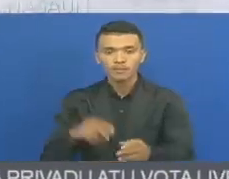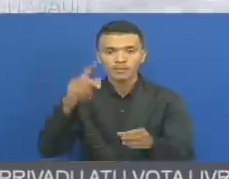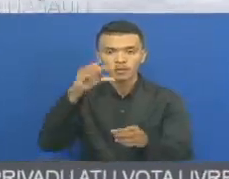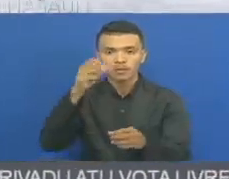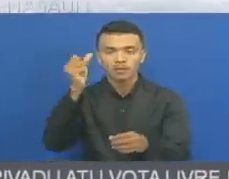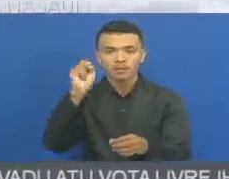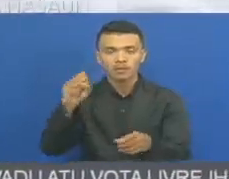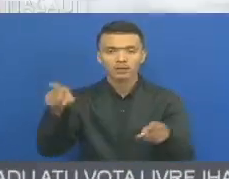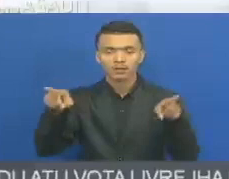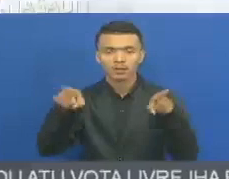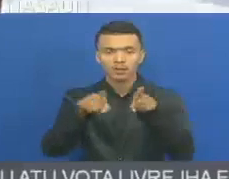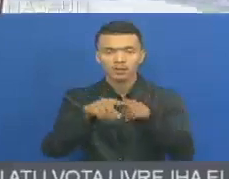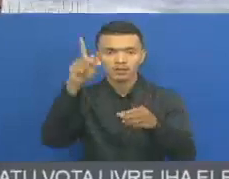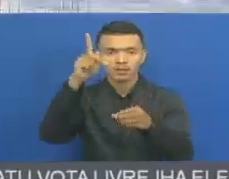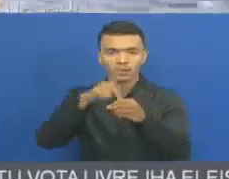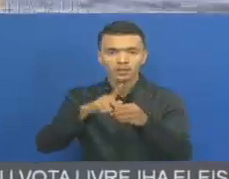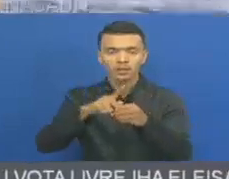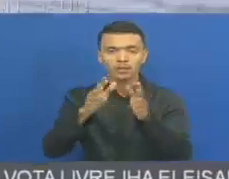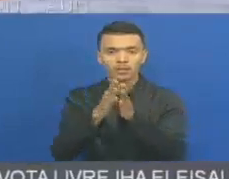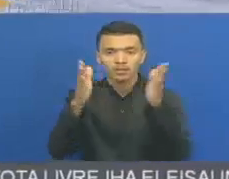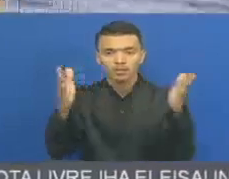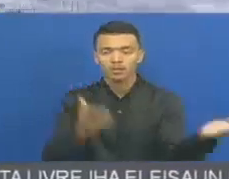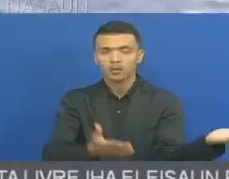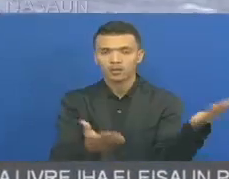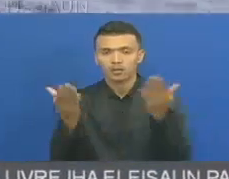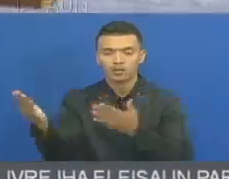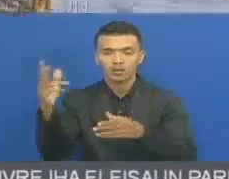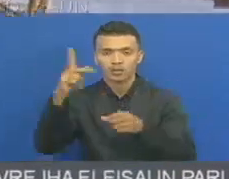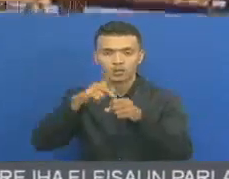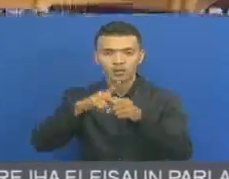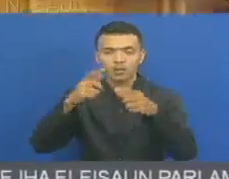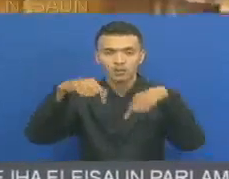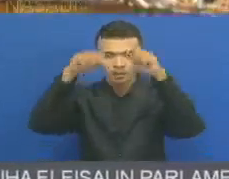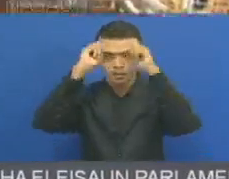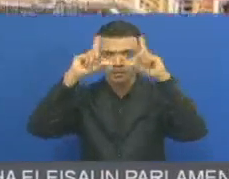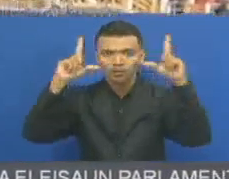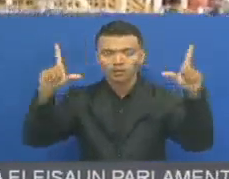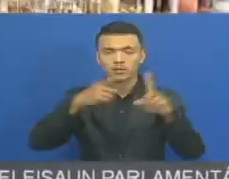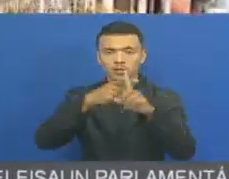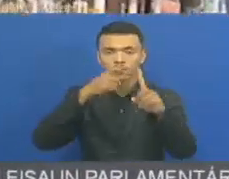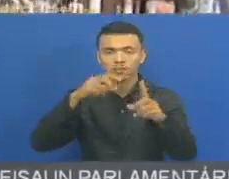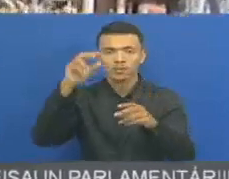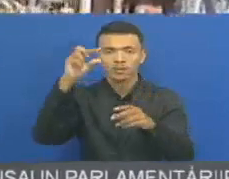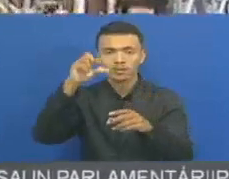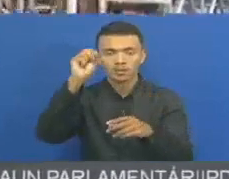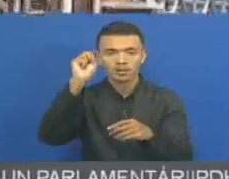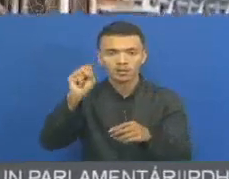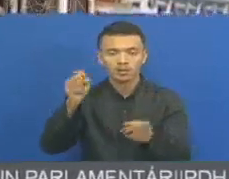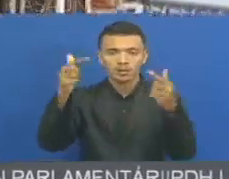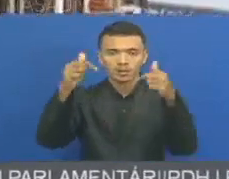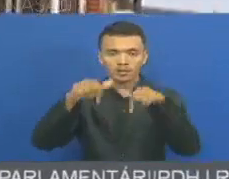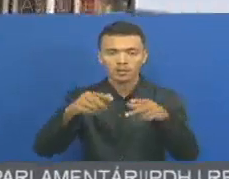LNG radessa um projeto IDNB BOT, rodidada cadora chama Timor-Leste. Liu-liu Husi Campo Greater Sunrise, mas